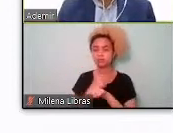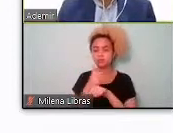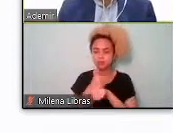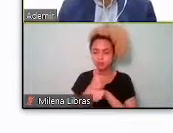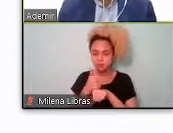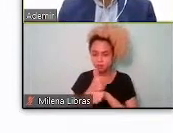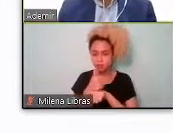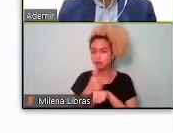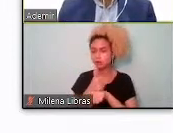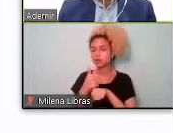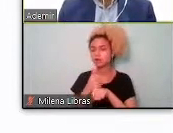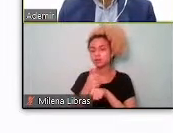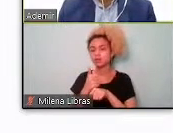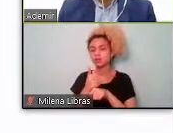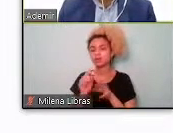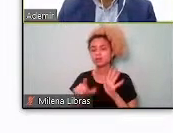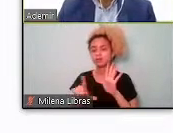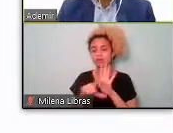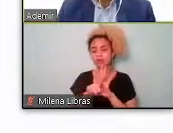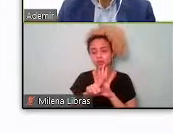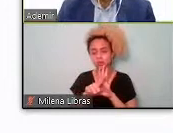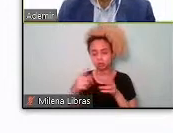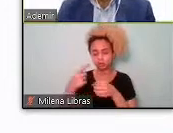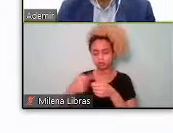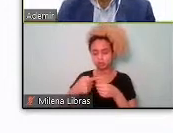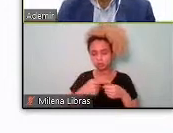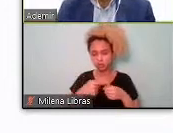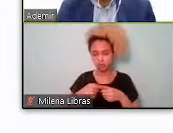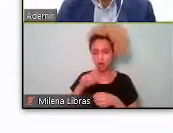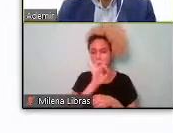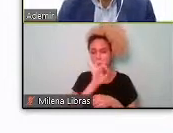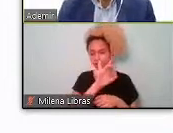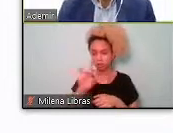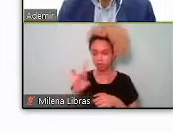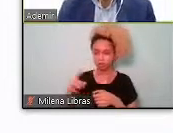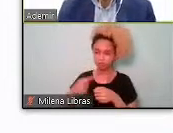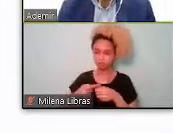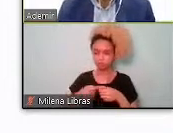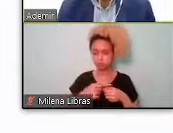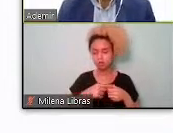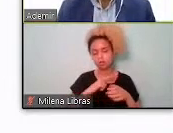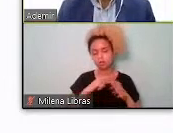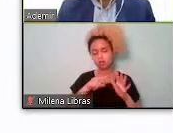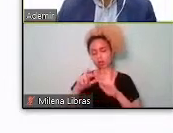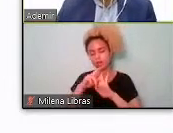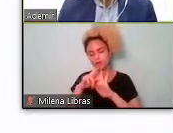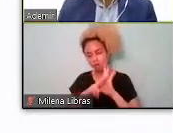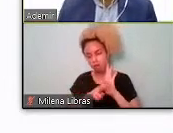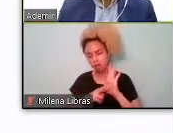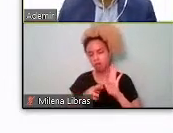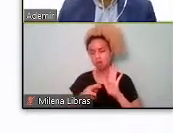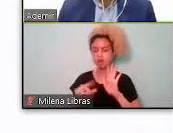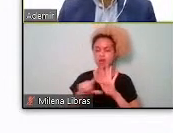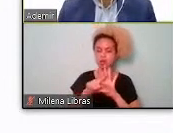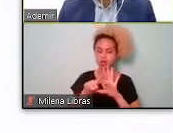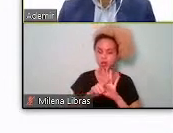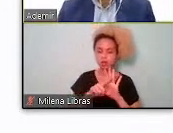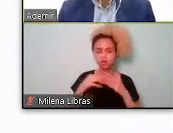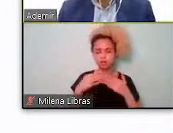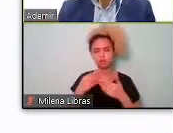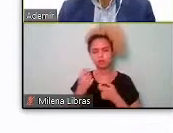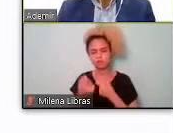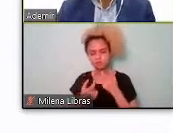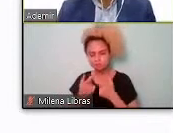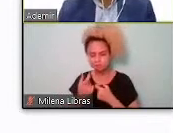industriais, da legislação dos municipais. Cada município tem suas normas, seus planos diretores. Então, algumas reformas,